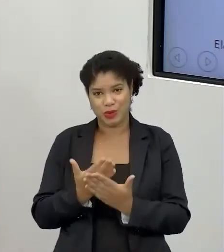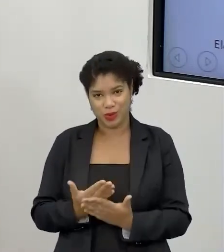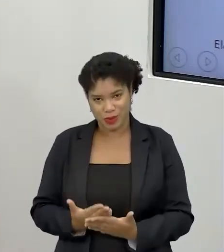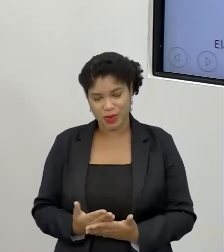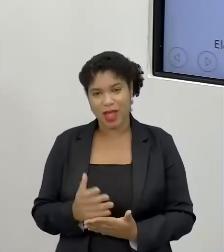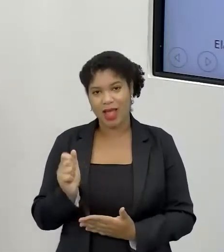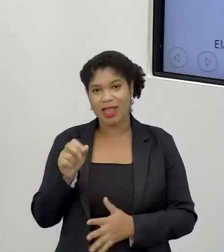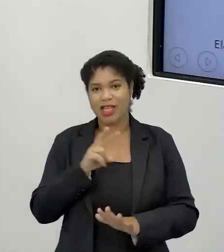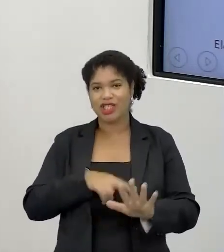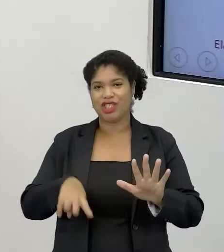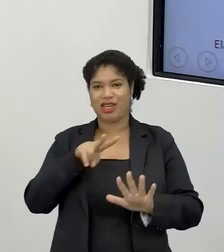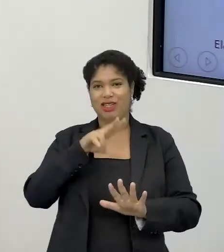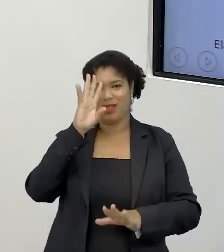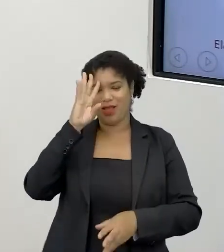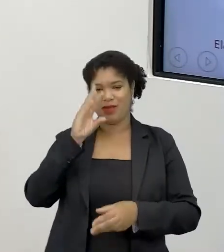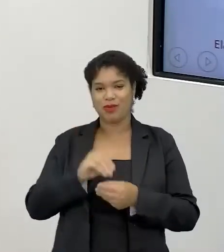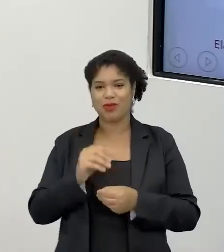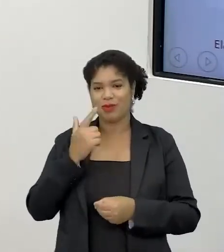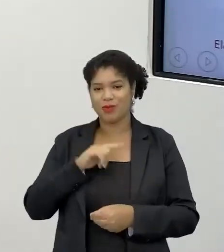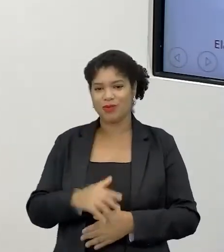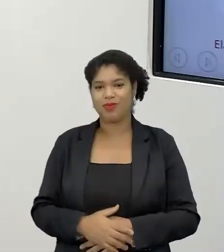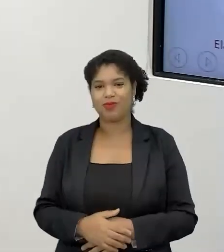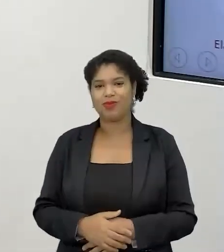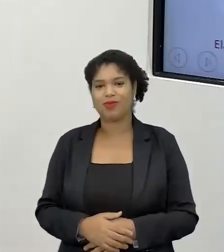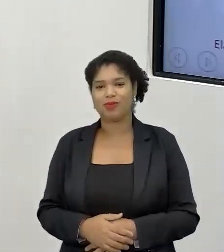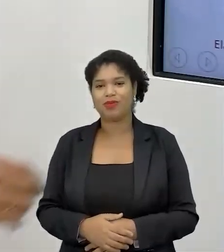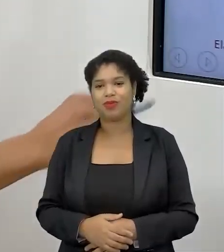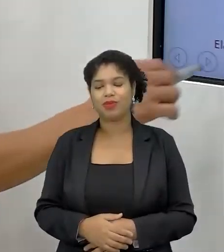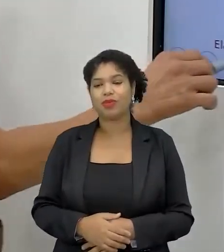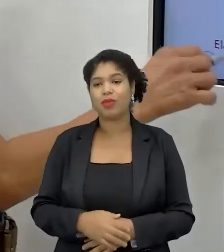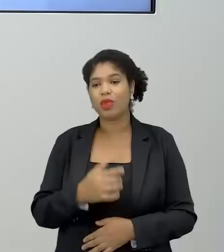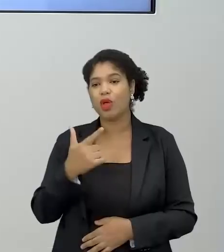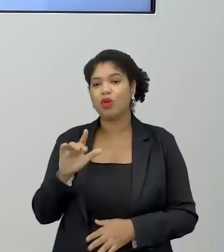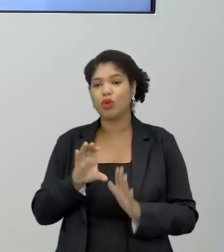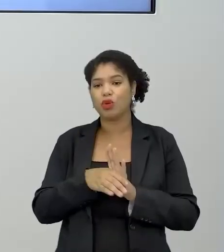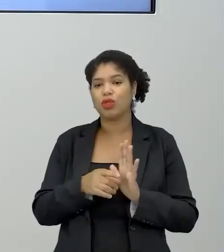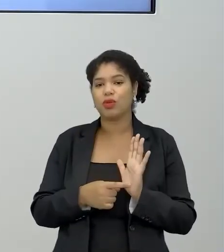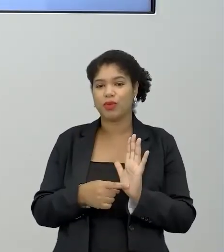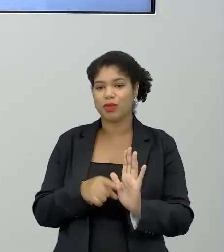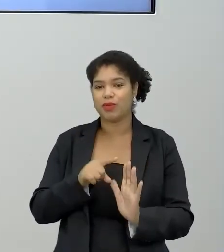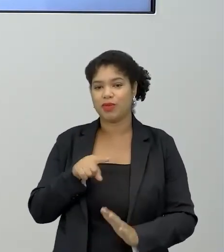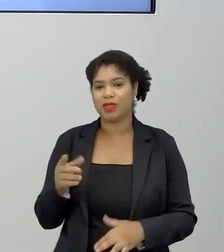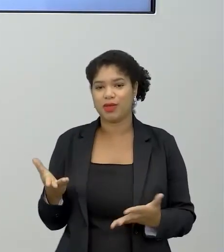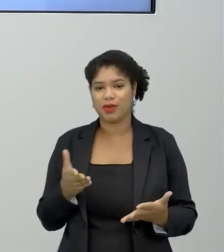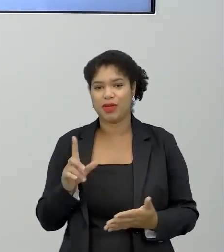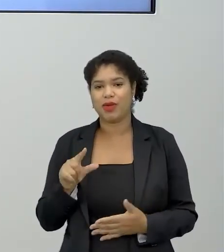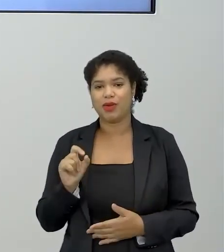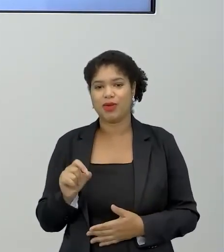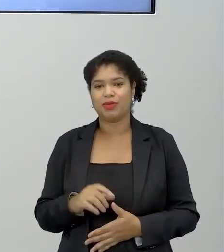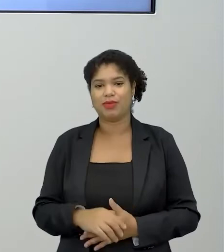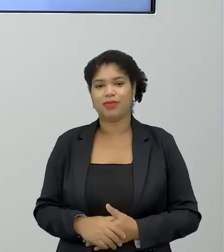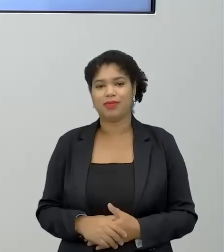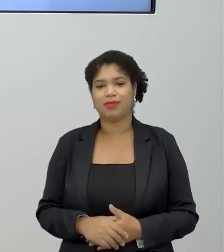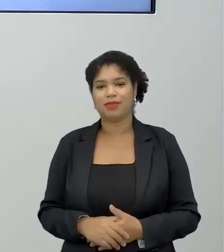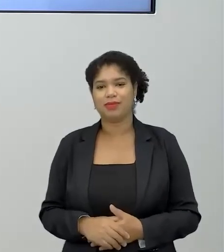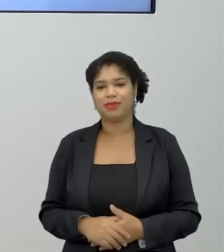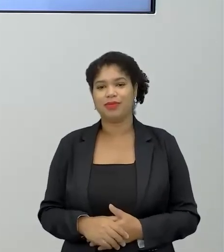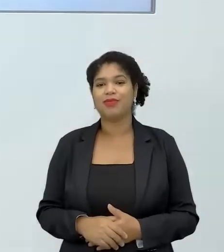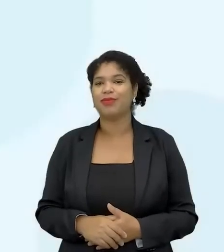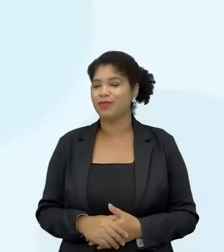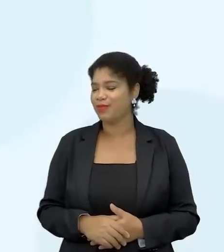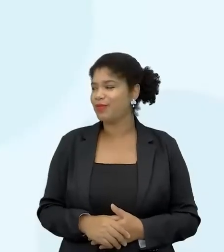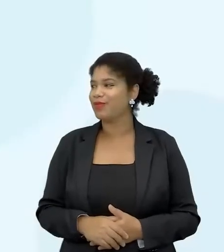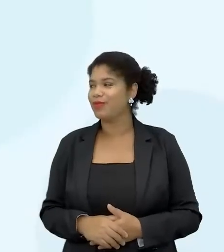fazer a generalização. Então, outro conceito que eu quero apresentar para vocês, vou apagar aqui, vamos ver o que mais eu trouxe para vocês,